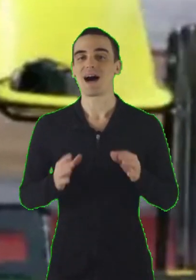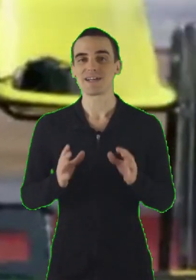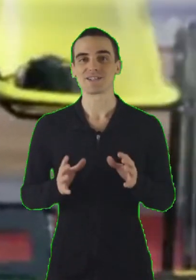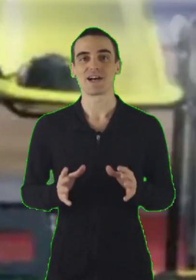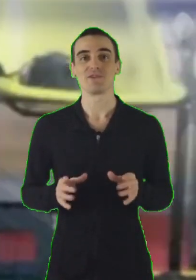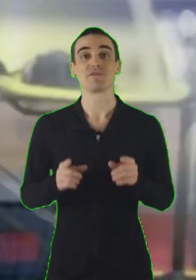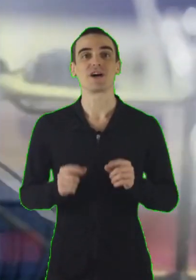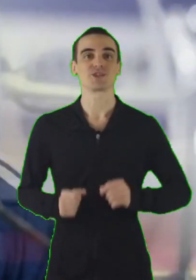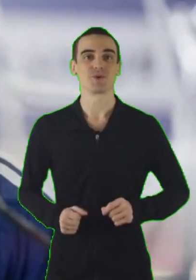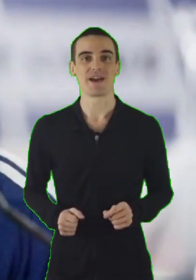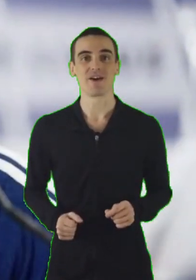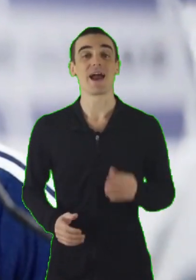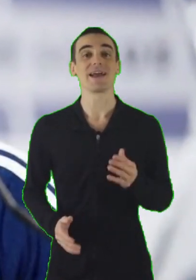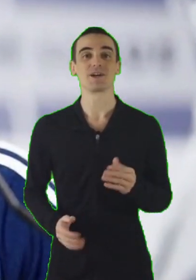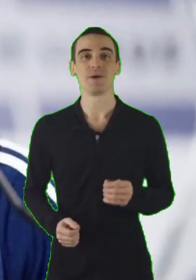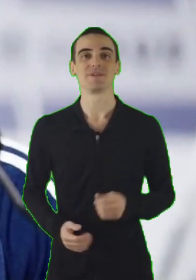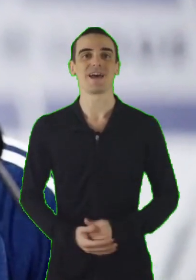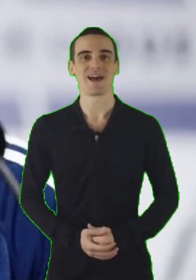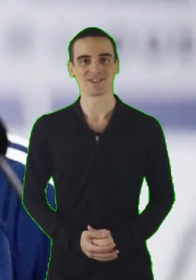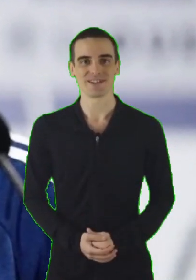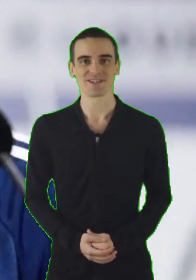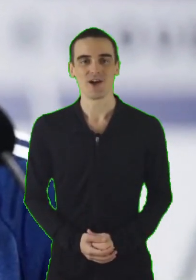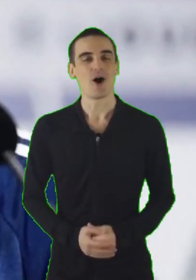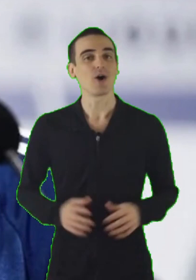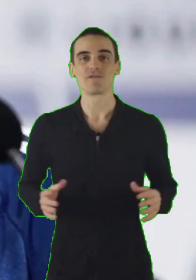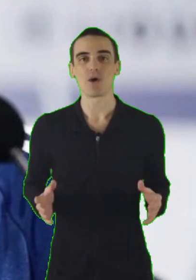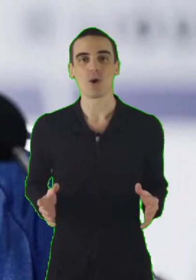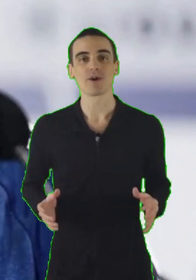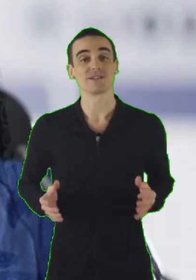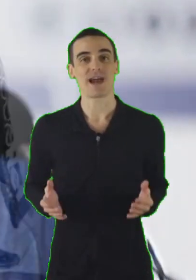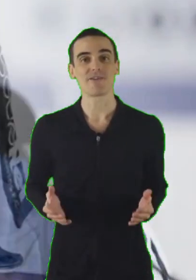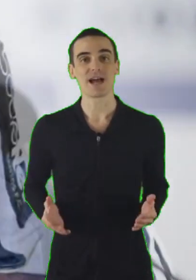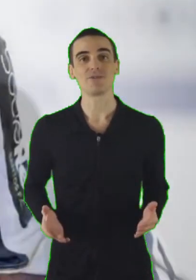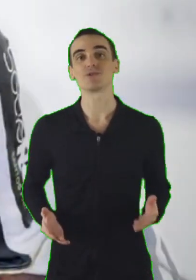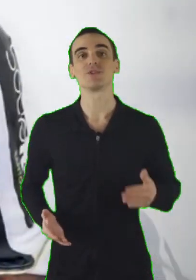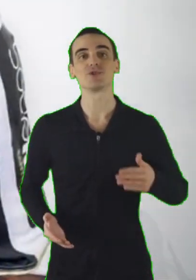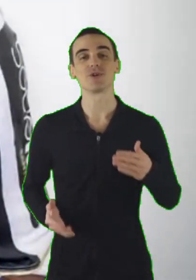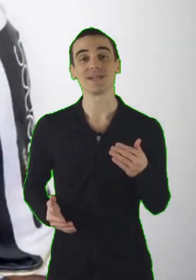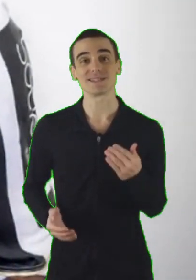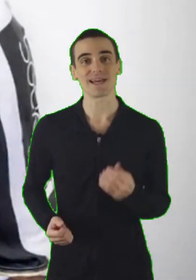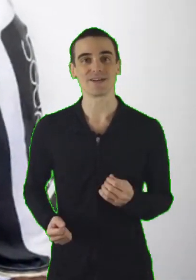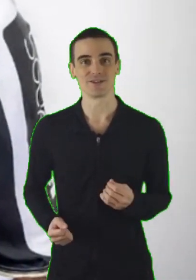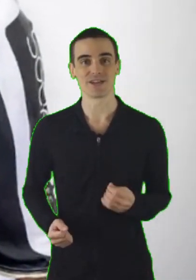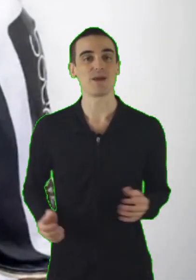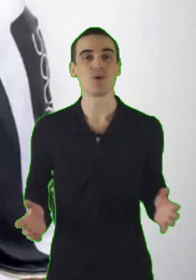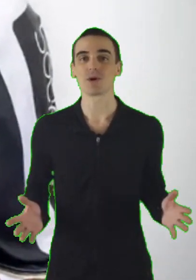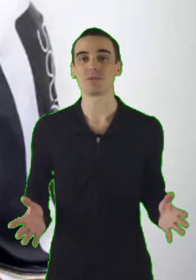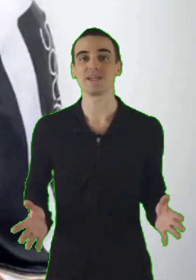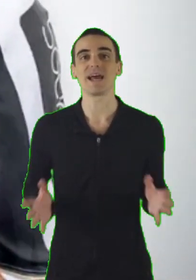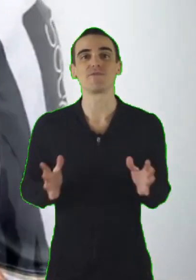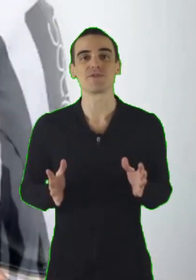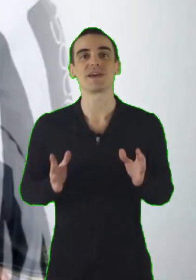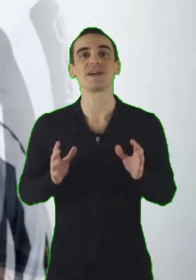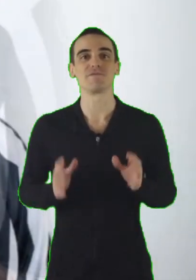e o Cruzeiro surge como um forte candidato para receber o atleta. Jean Lucas, de 23 anos, despontou como uma das promessas do